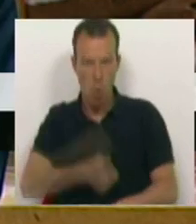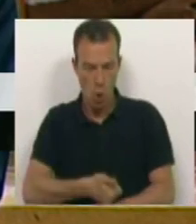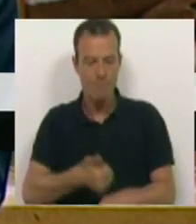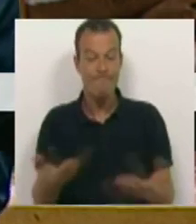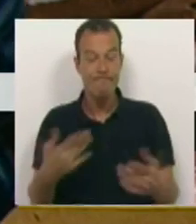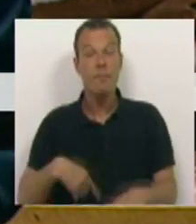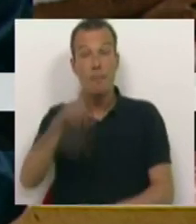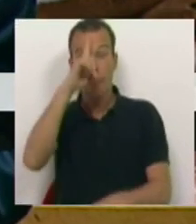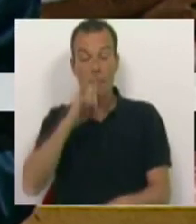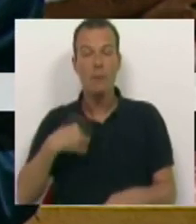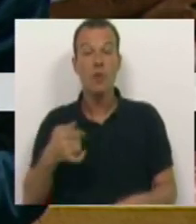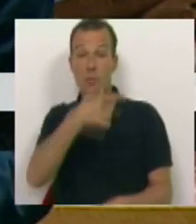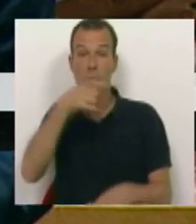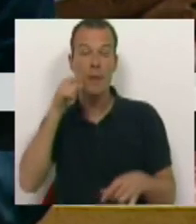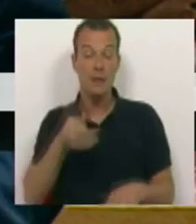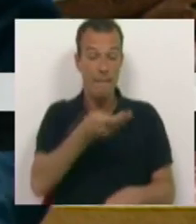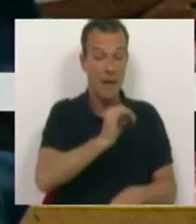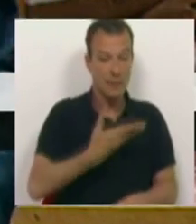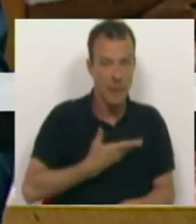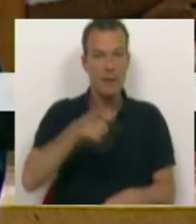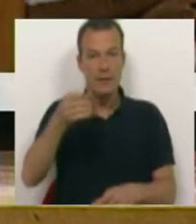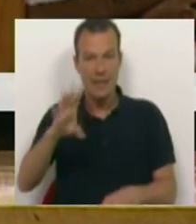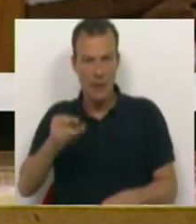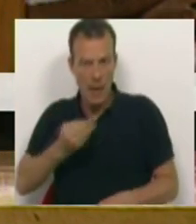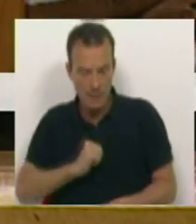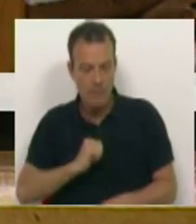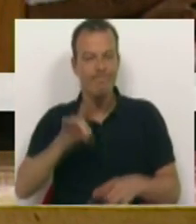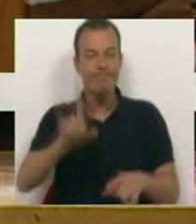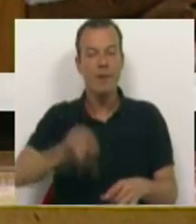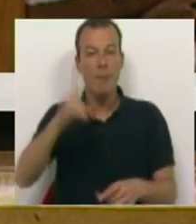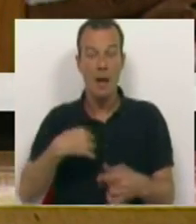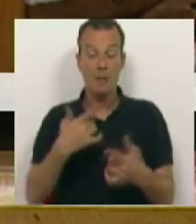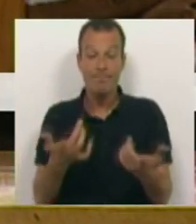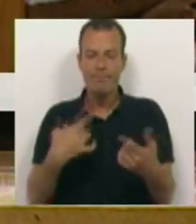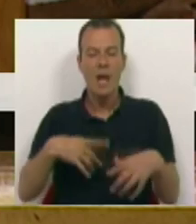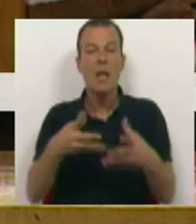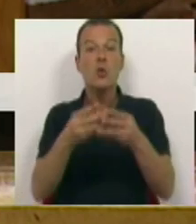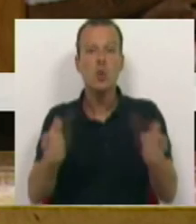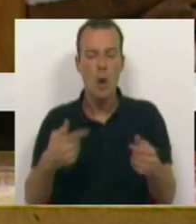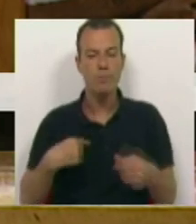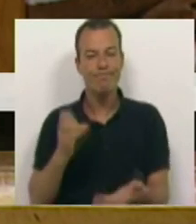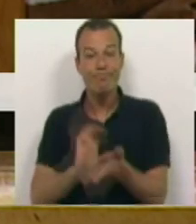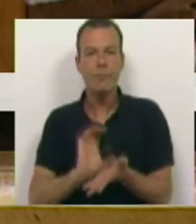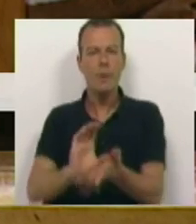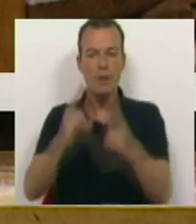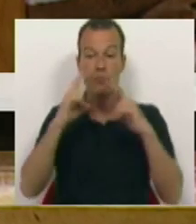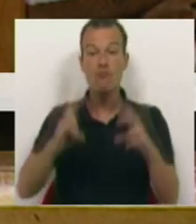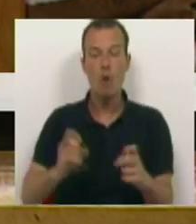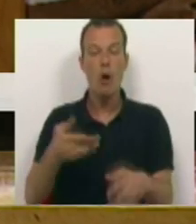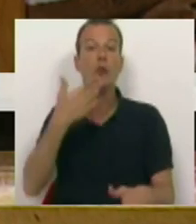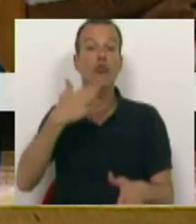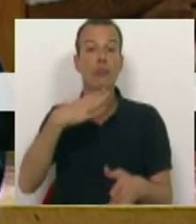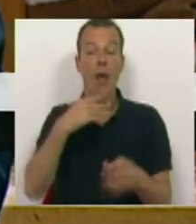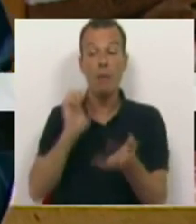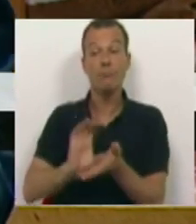das promessas do governo PSD e CDS, nas palavras de Maria Luísa Albuquerque, e cito: a solução de financiamento encontrada, um empréstimo do